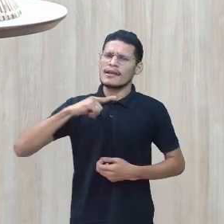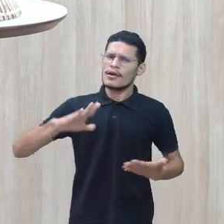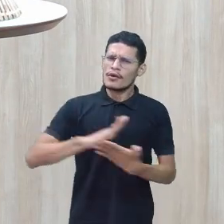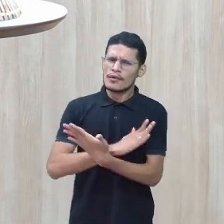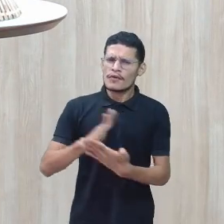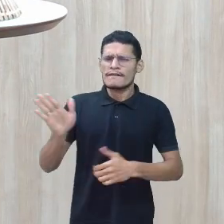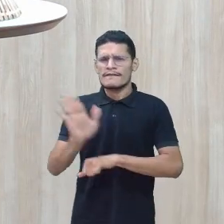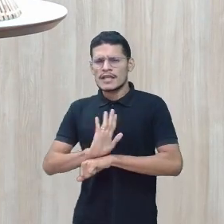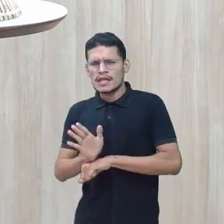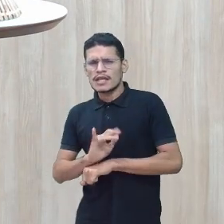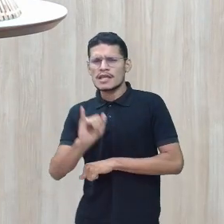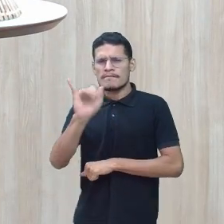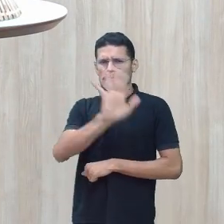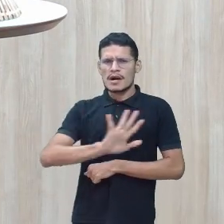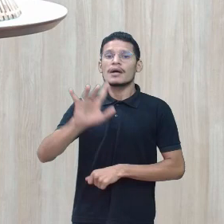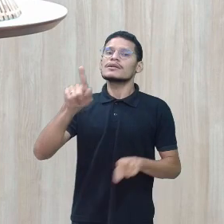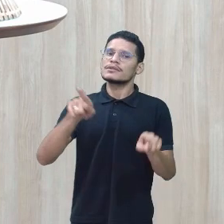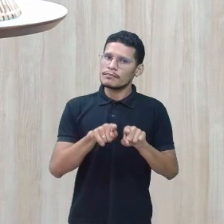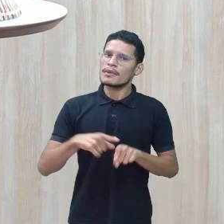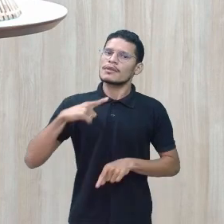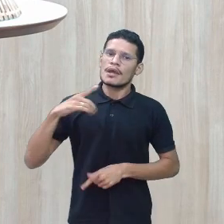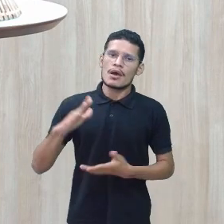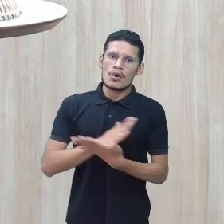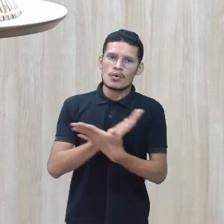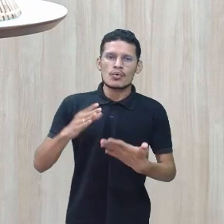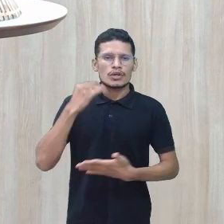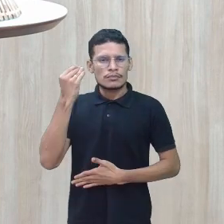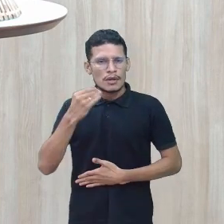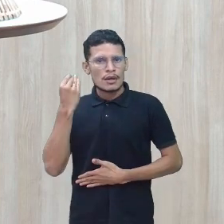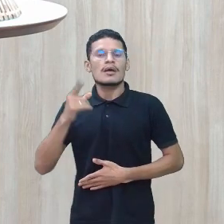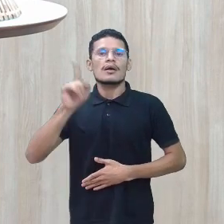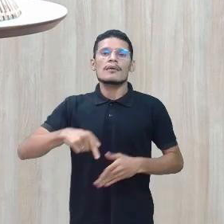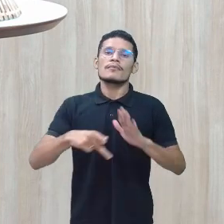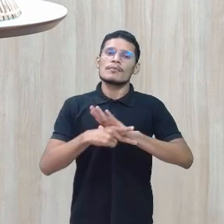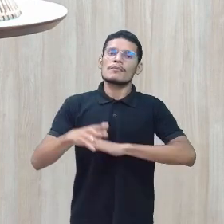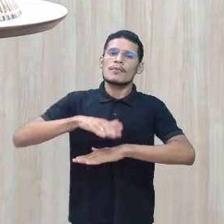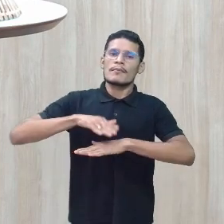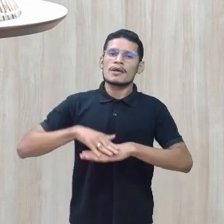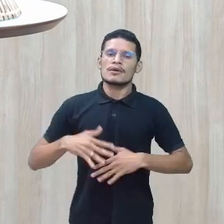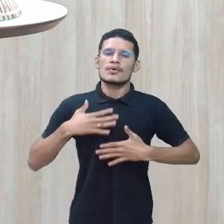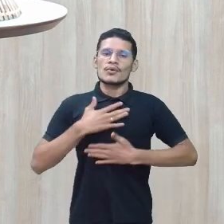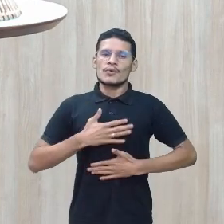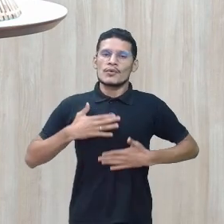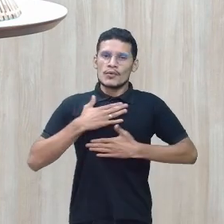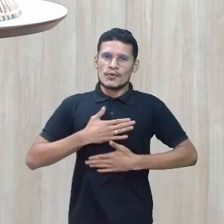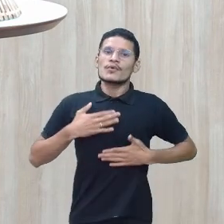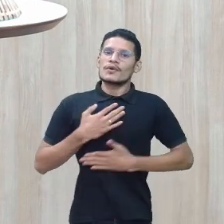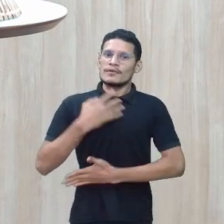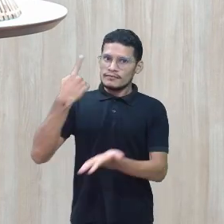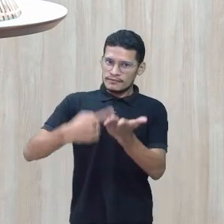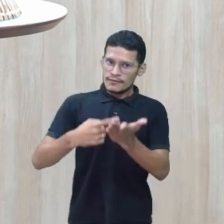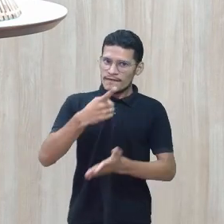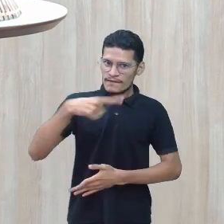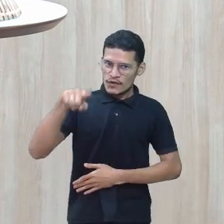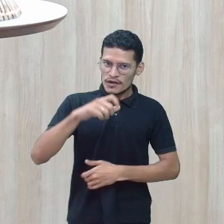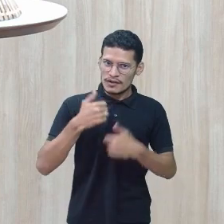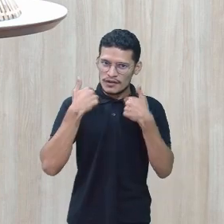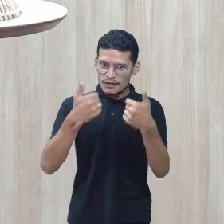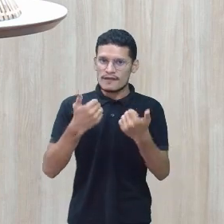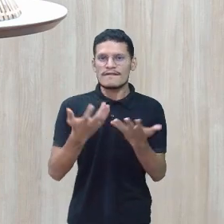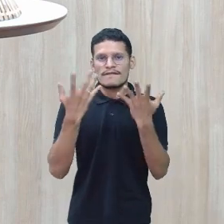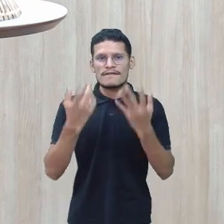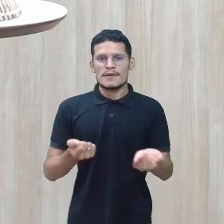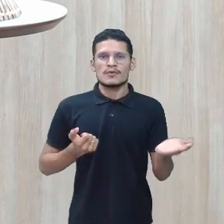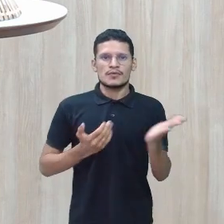vídeos, imagens e vamos também ter experiências. Vai ser um momento muito prazeroso. Conto com a presença de vocês. Vamos lá, pessoal.